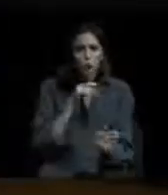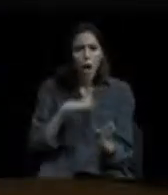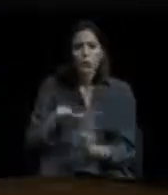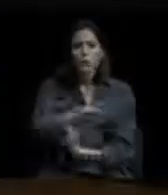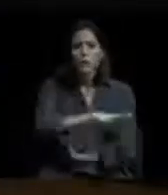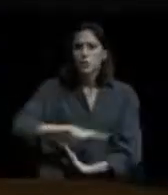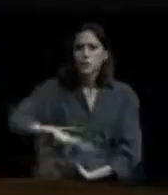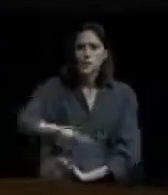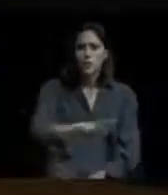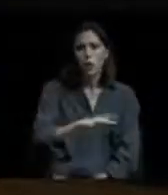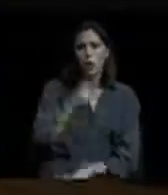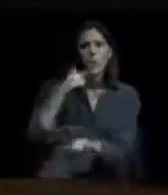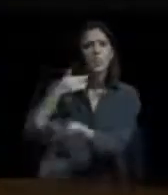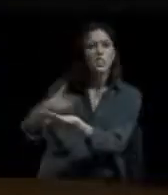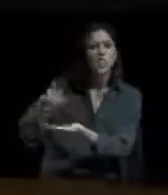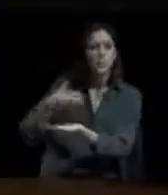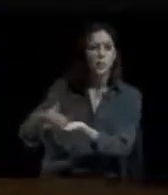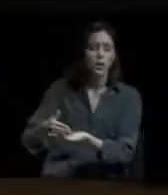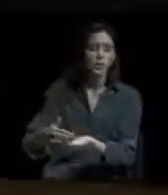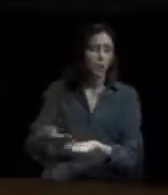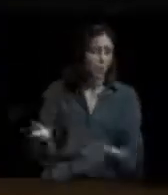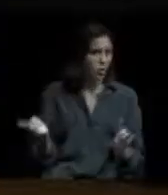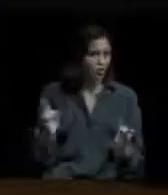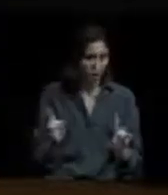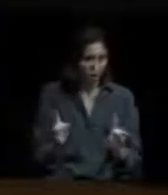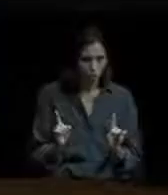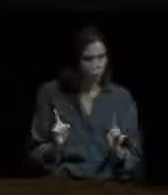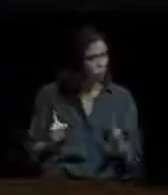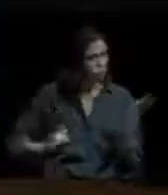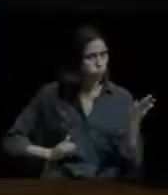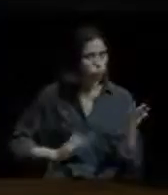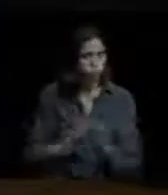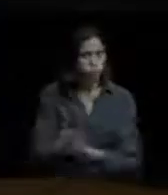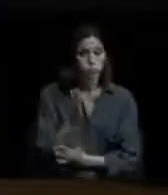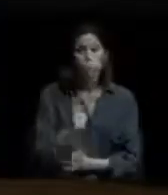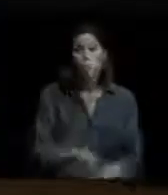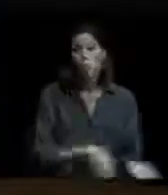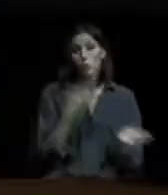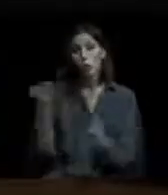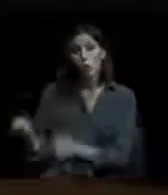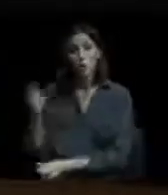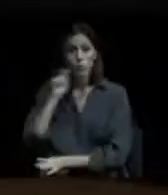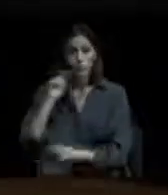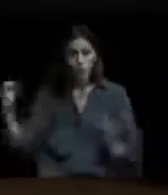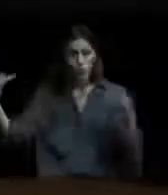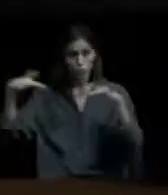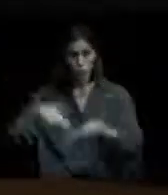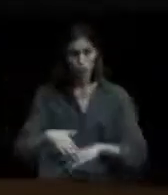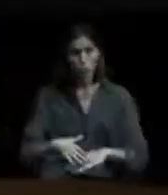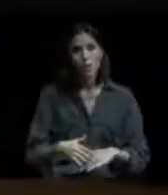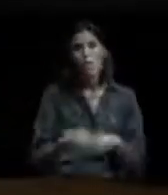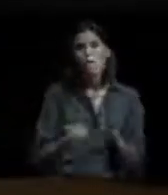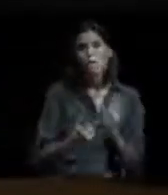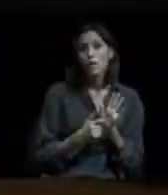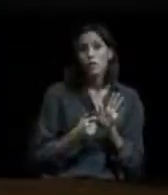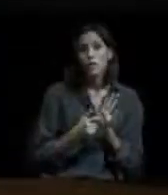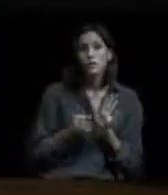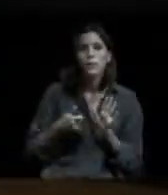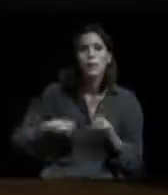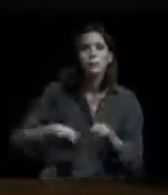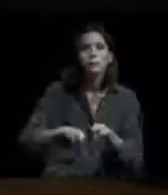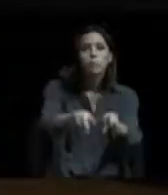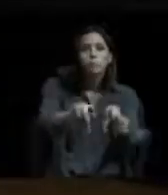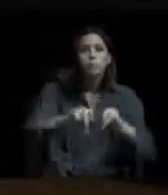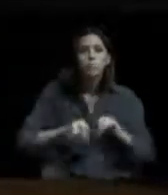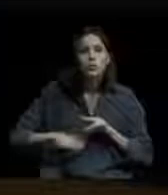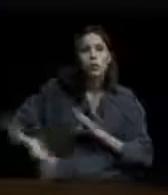ser uma situação excepcional. Um pouco por todo lado, e não apenas devido ao impacto turístico, Lisboa tem sofrido a falta de limpeza das ruas e com o